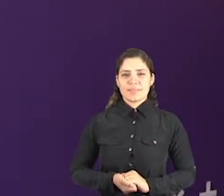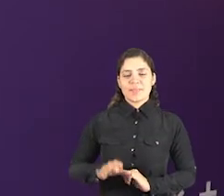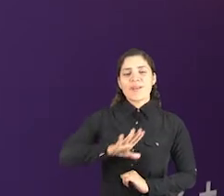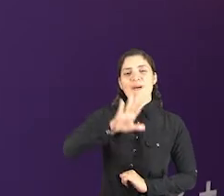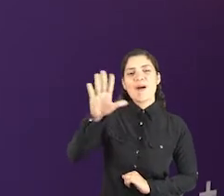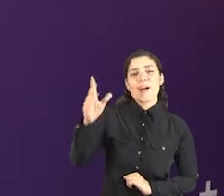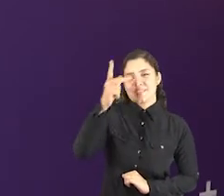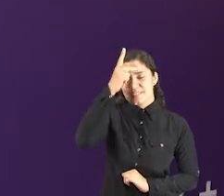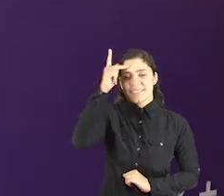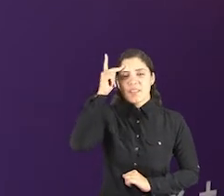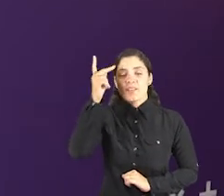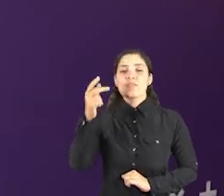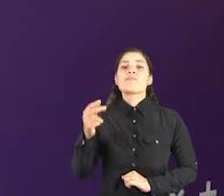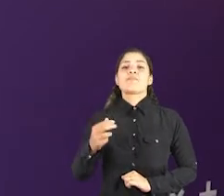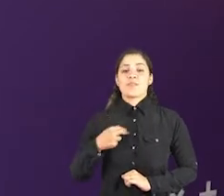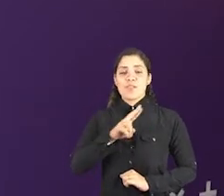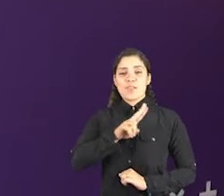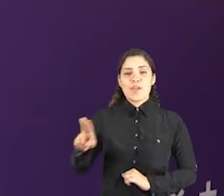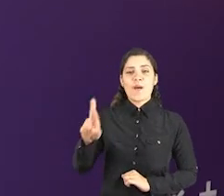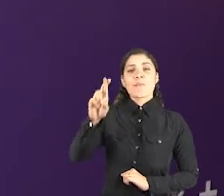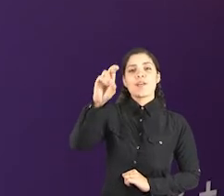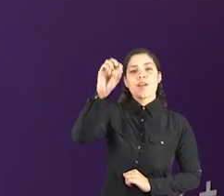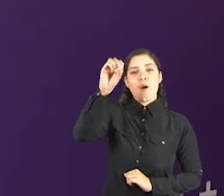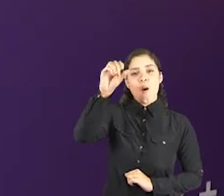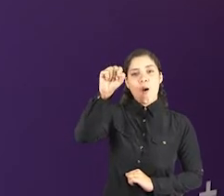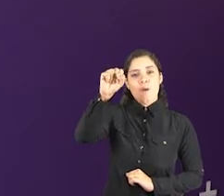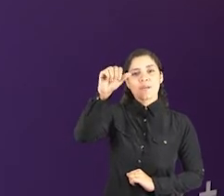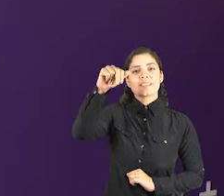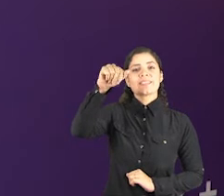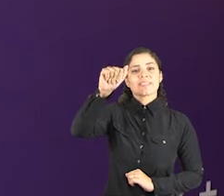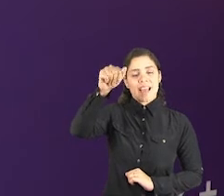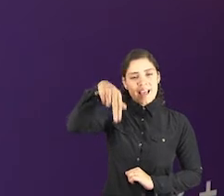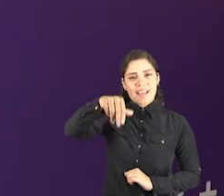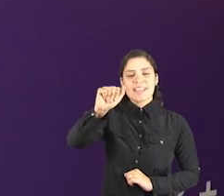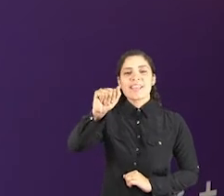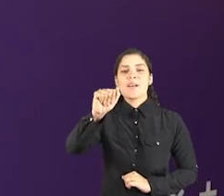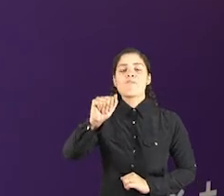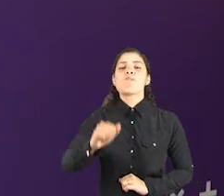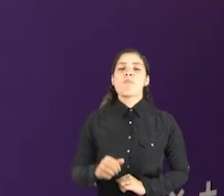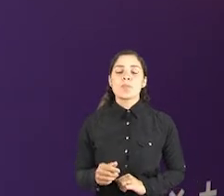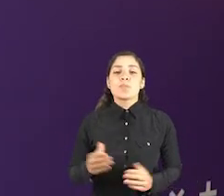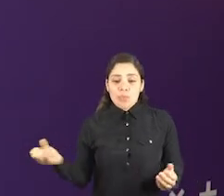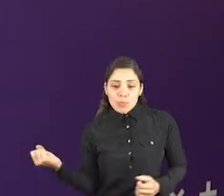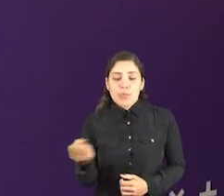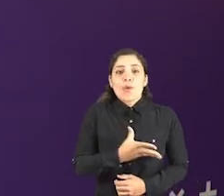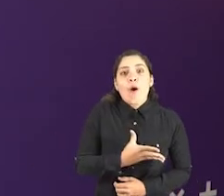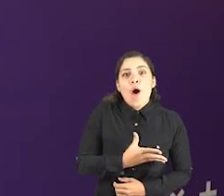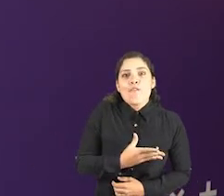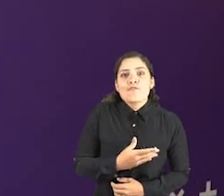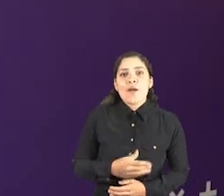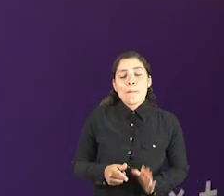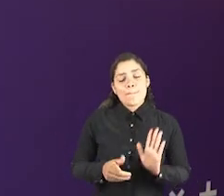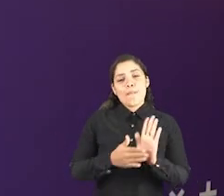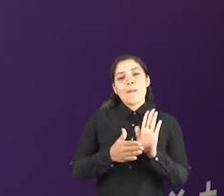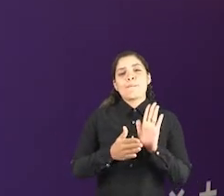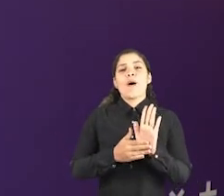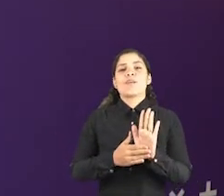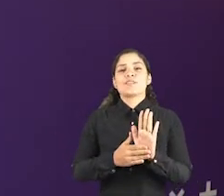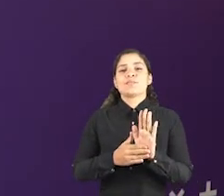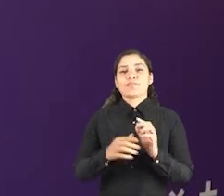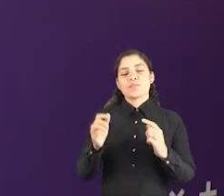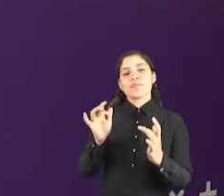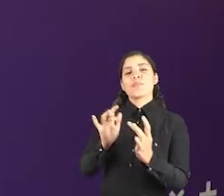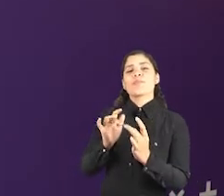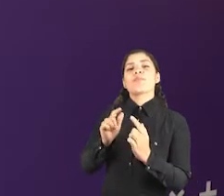Oi Oi pessoal tudo bem eu sou Rosana Jatobá inovação com propósito é o tema central do festival em Nova Klabin em casa